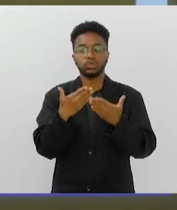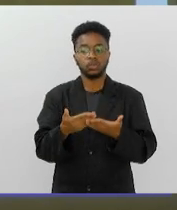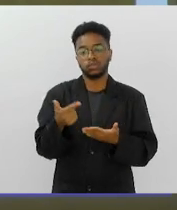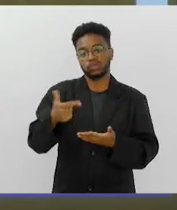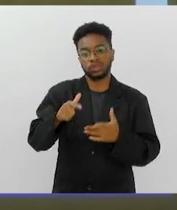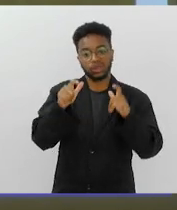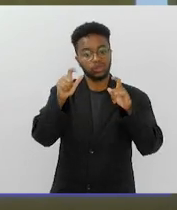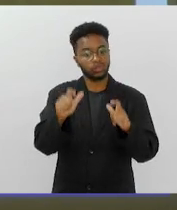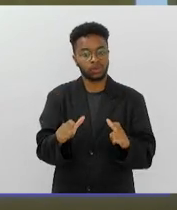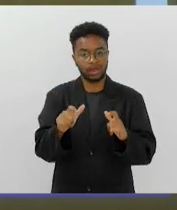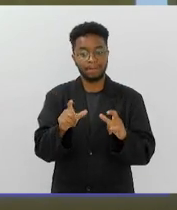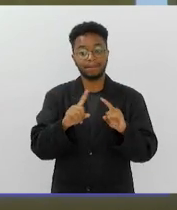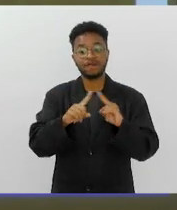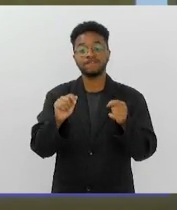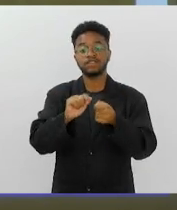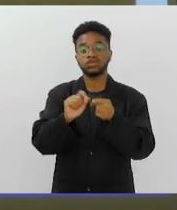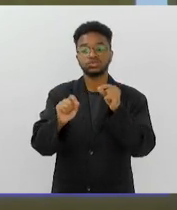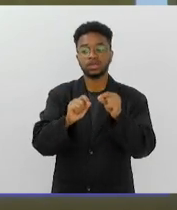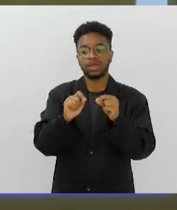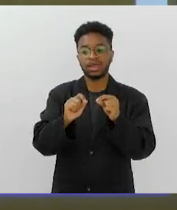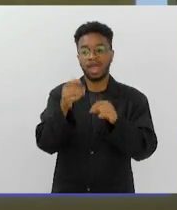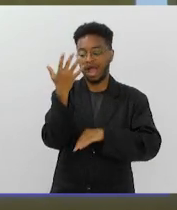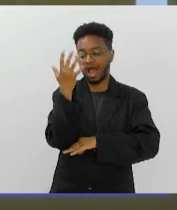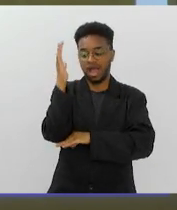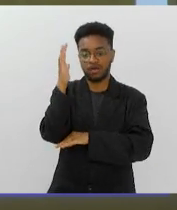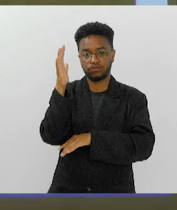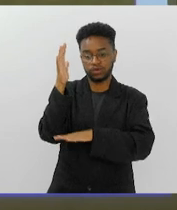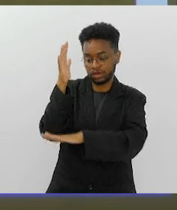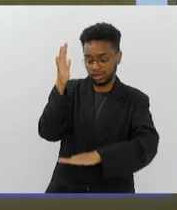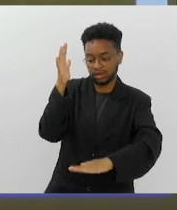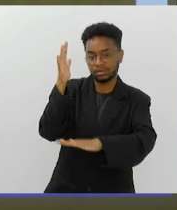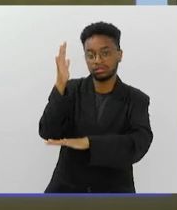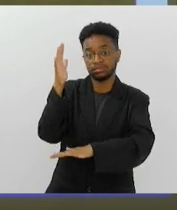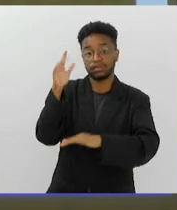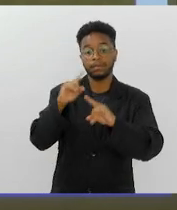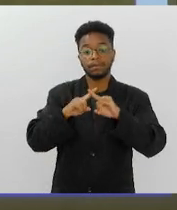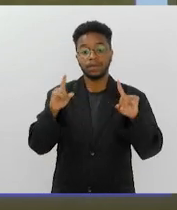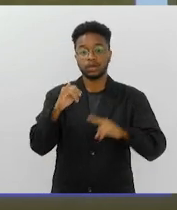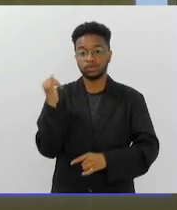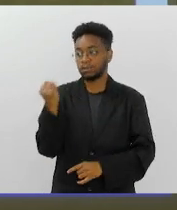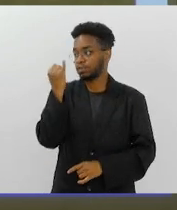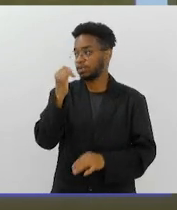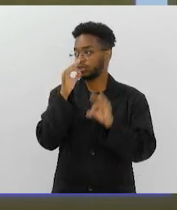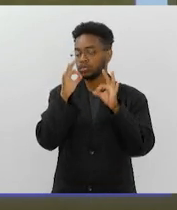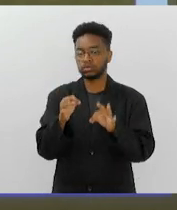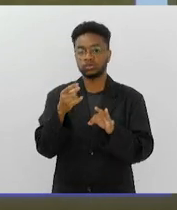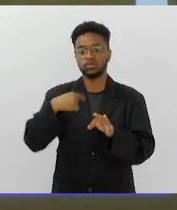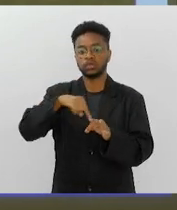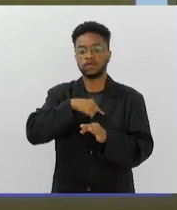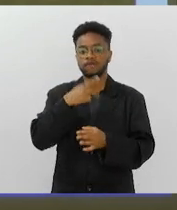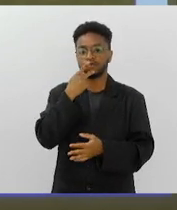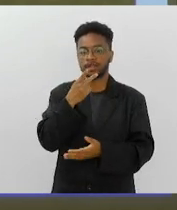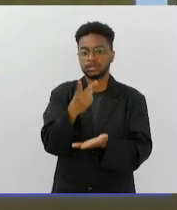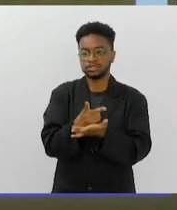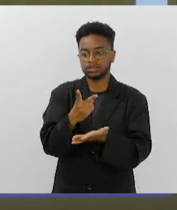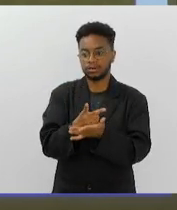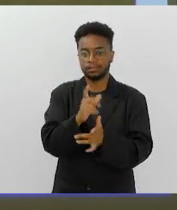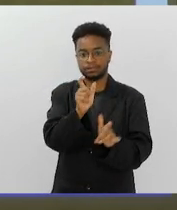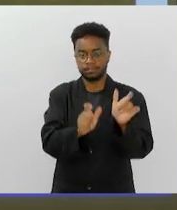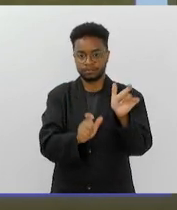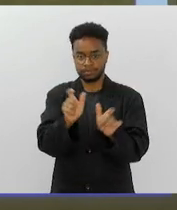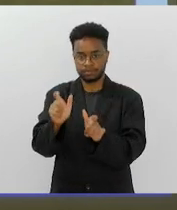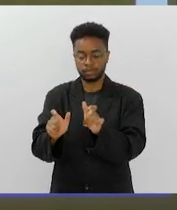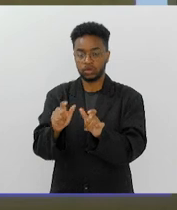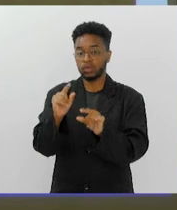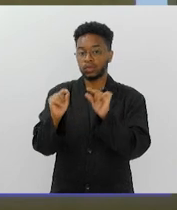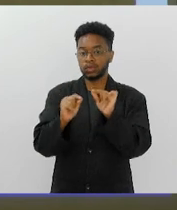espaço, ela fez embaixo de uma árvore. Mas o importante, e que a gente sempre fala para essas pessoas, são